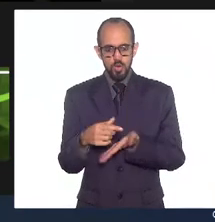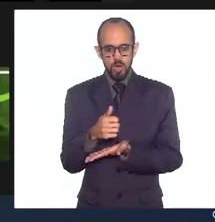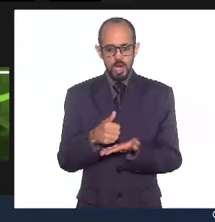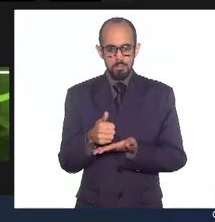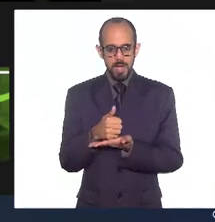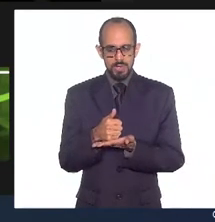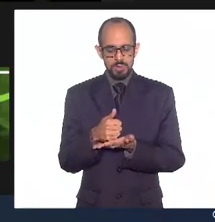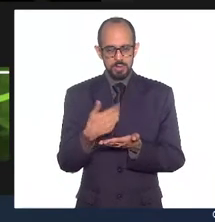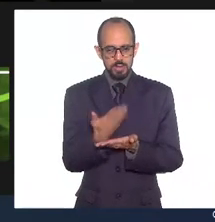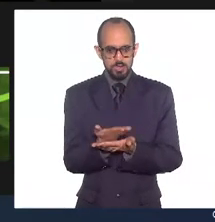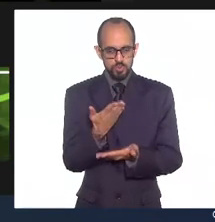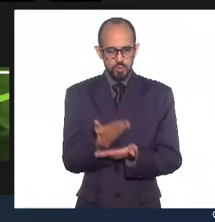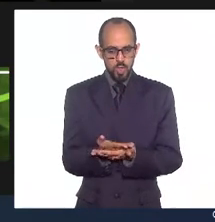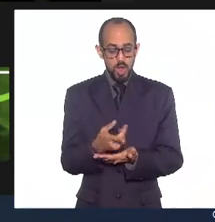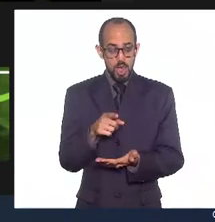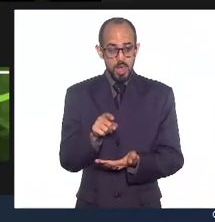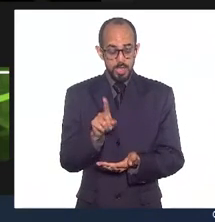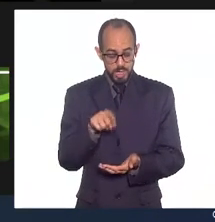se baseou